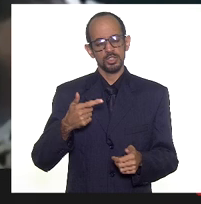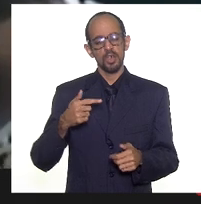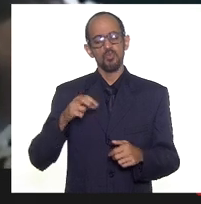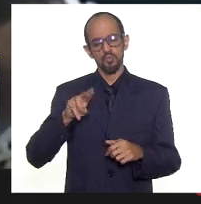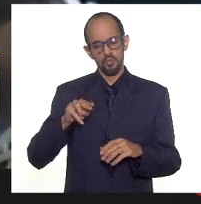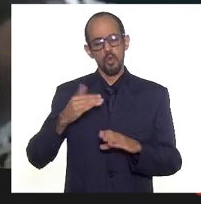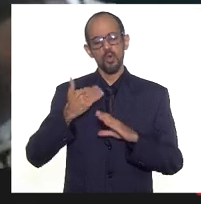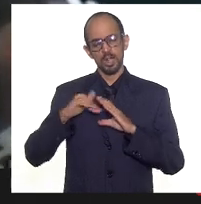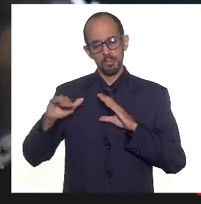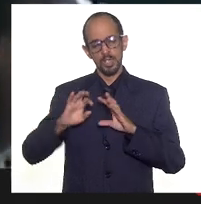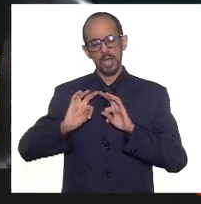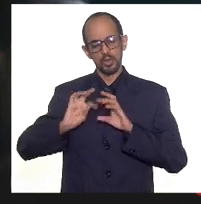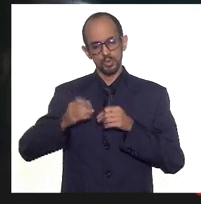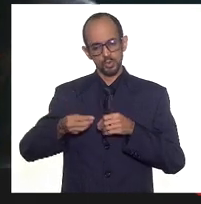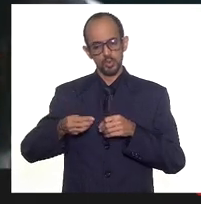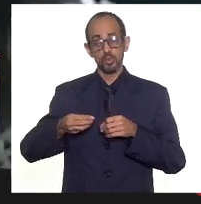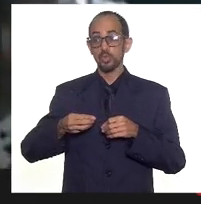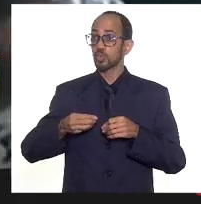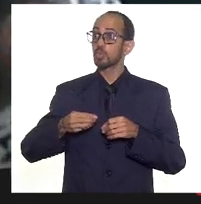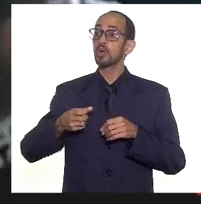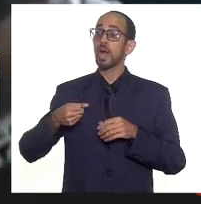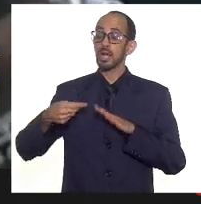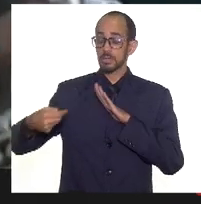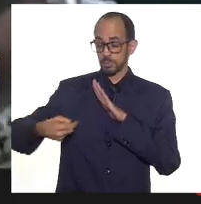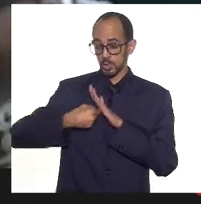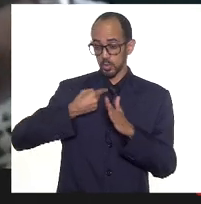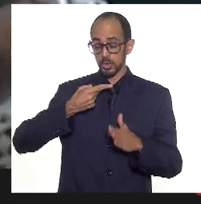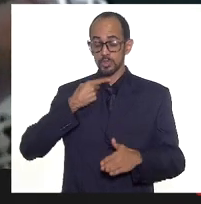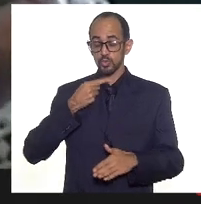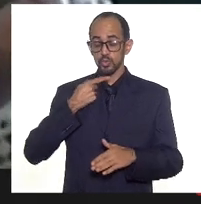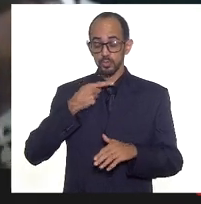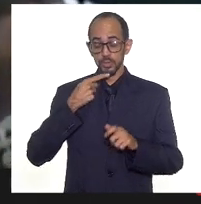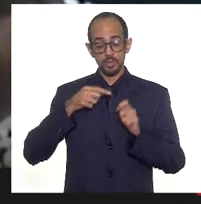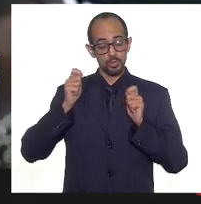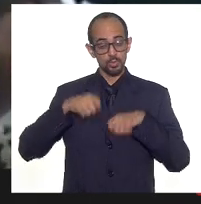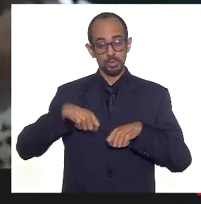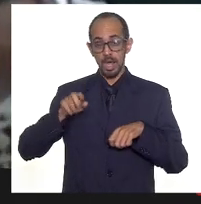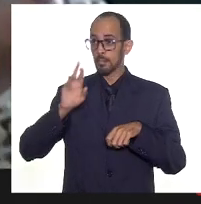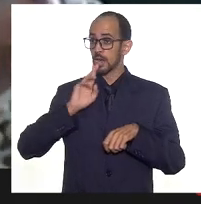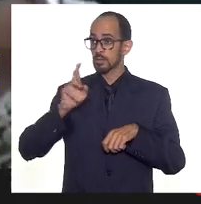encaminhar todas as perguntas que eu não vou poder responder agora à excelência